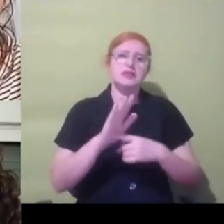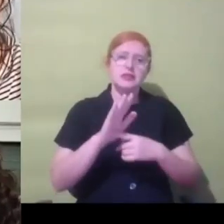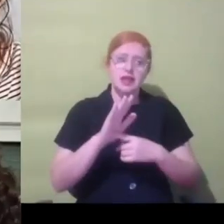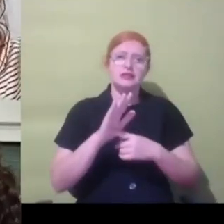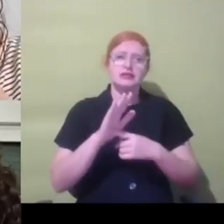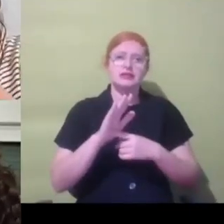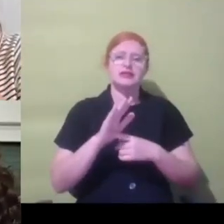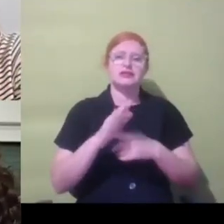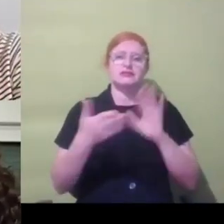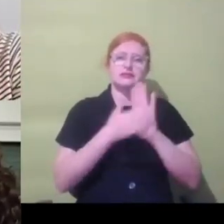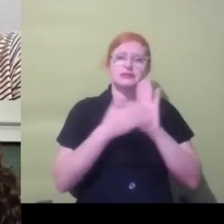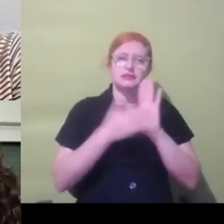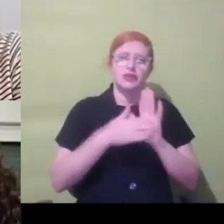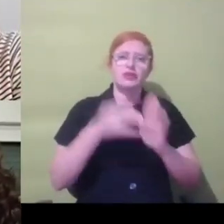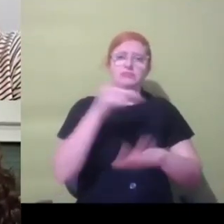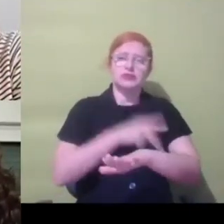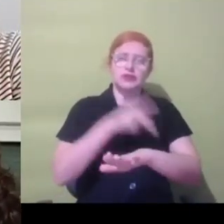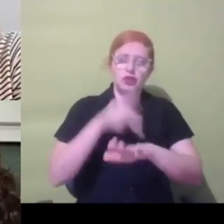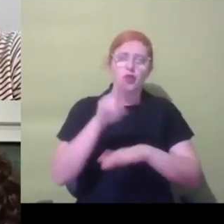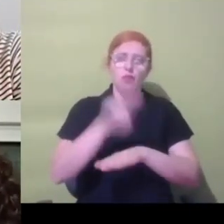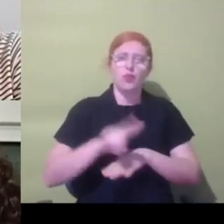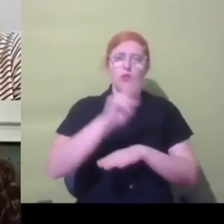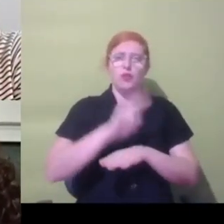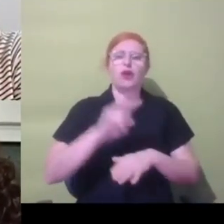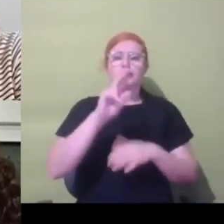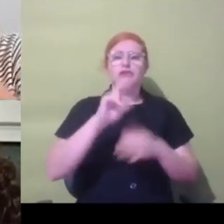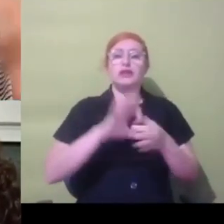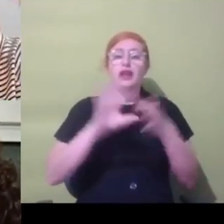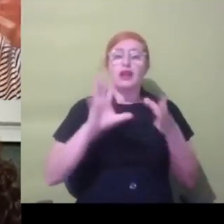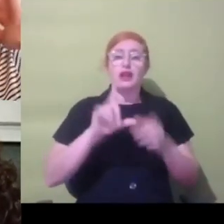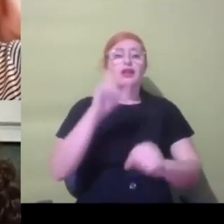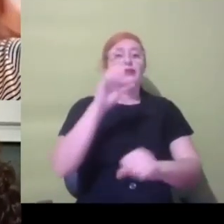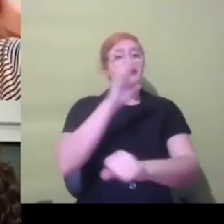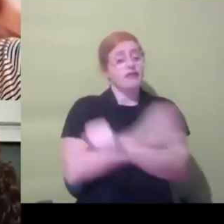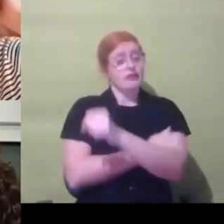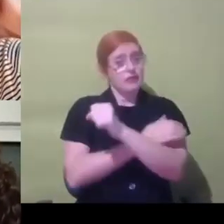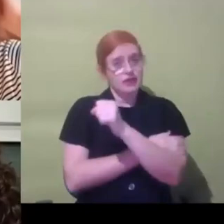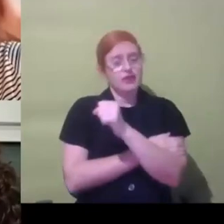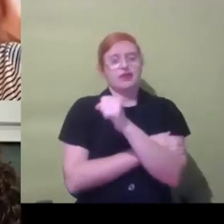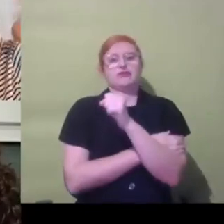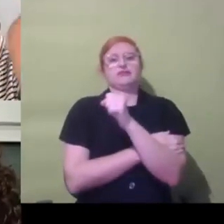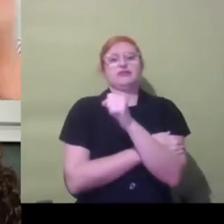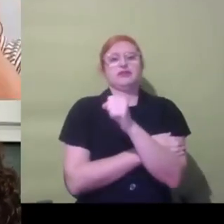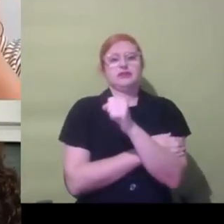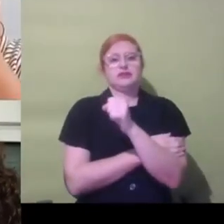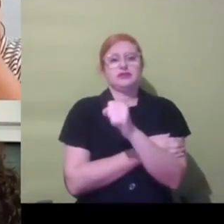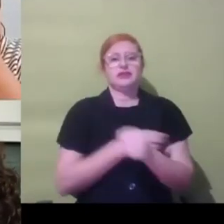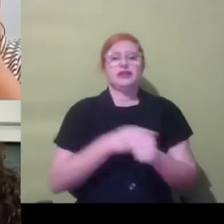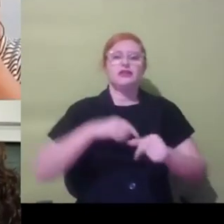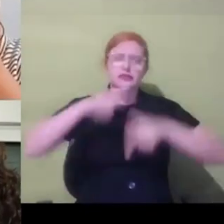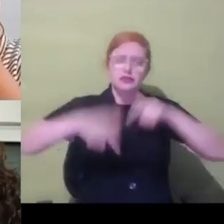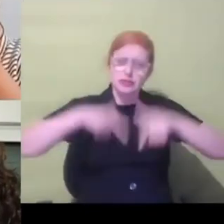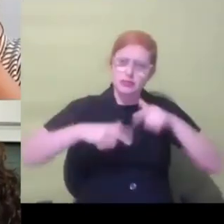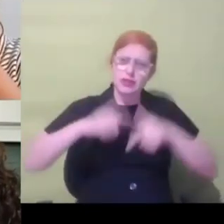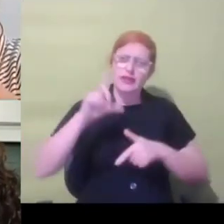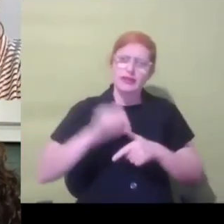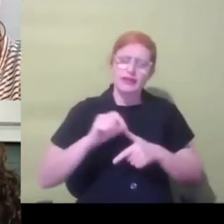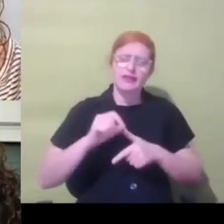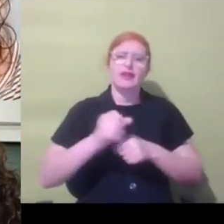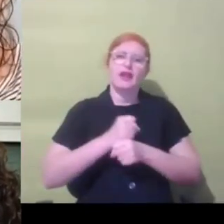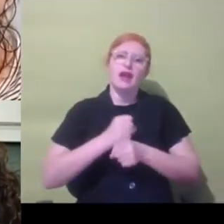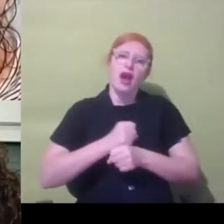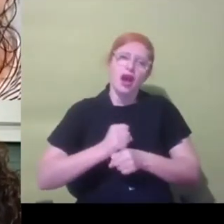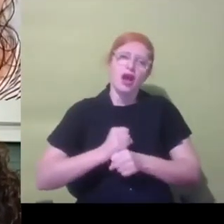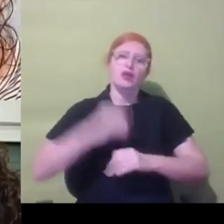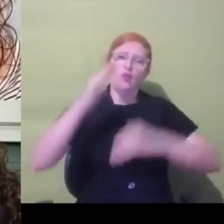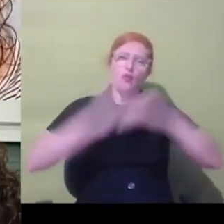pouco os princípios pedagógicos da Universidade Livre Feminista que norteia toda a nossa ação, né? Nesses 10 anos de